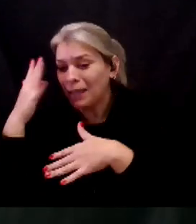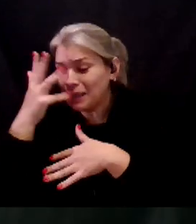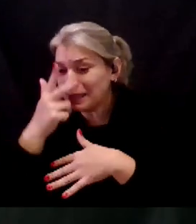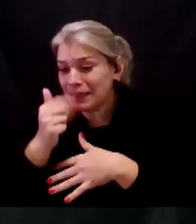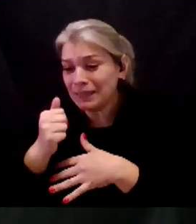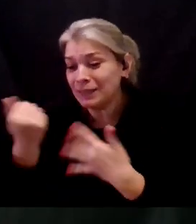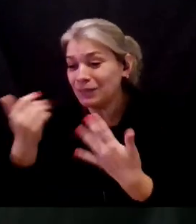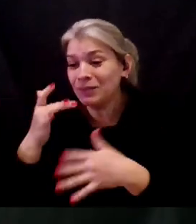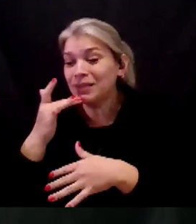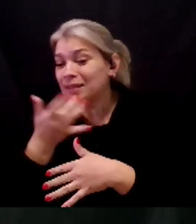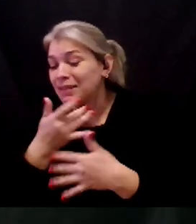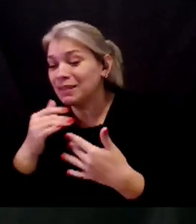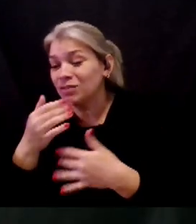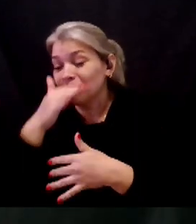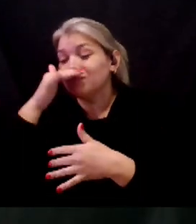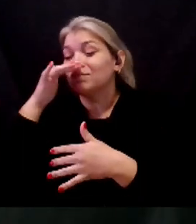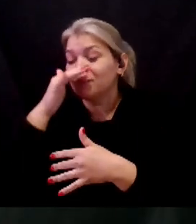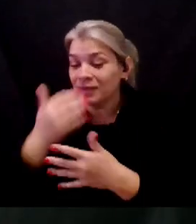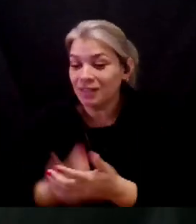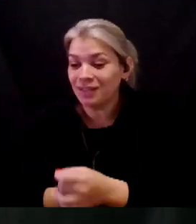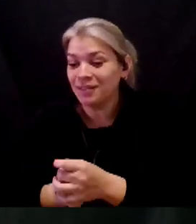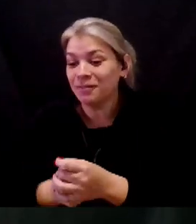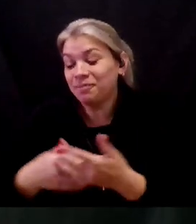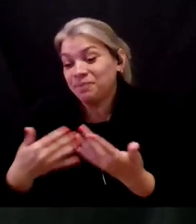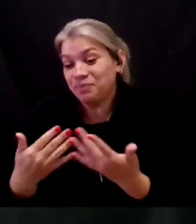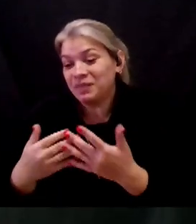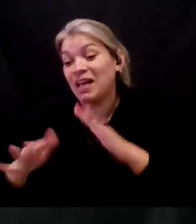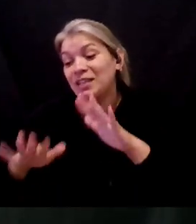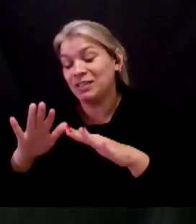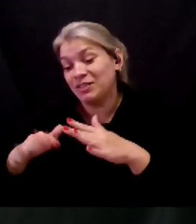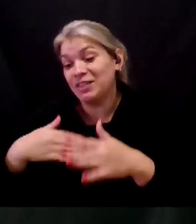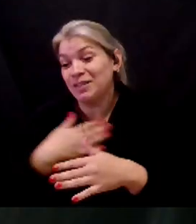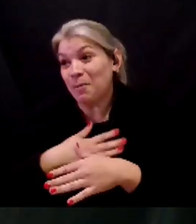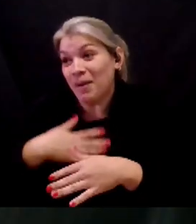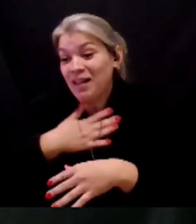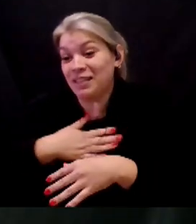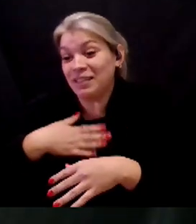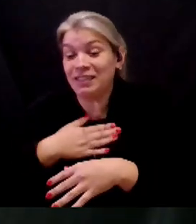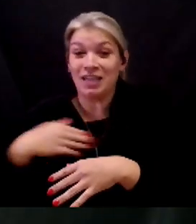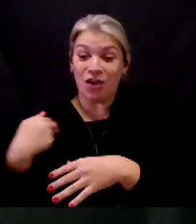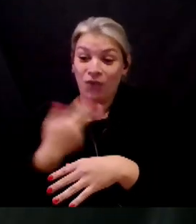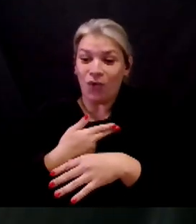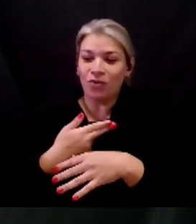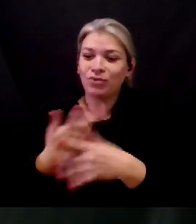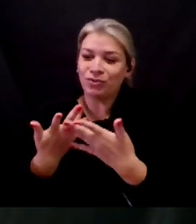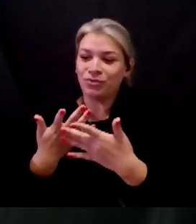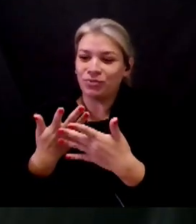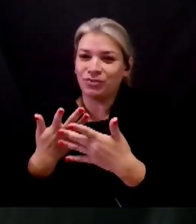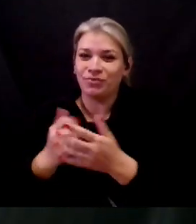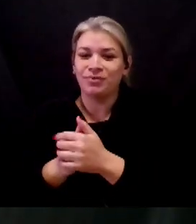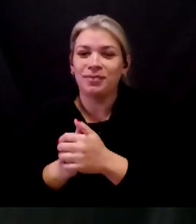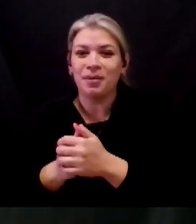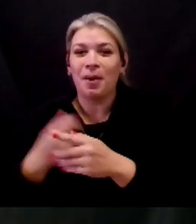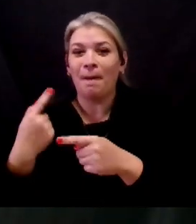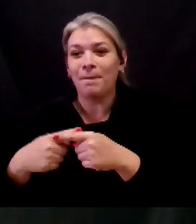né? E às vezes aquilo tá satisfazendo você, mas você transfere para a sua criança sem